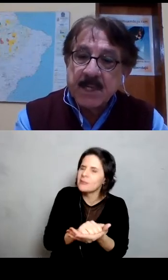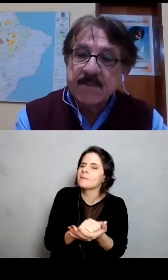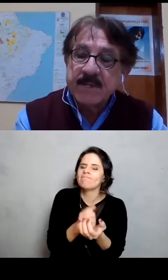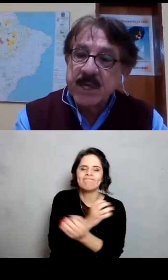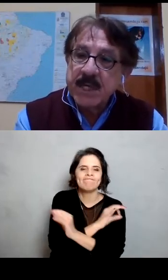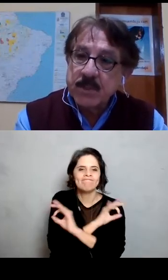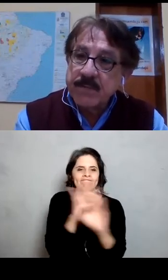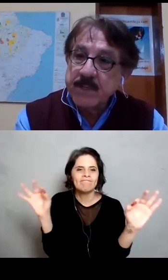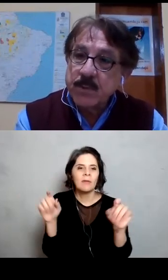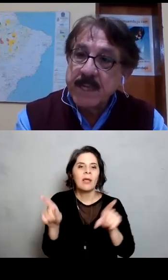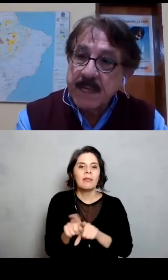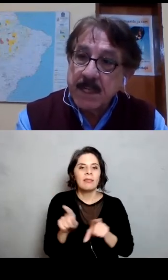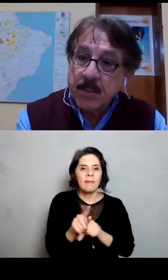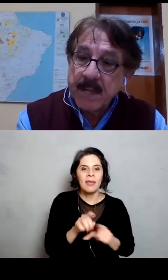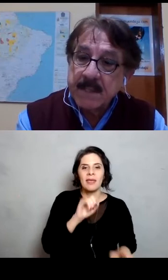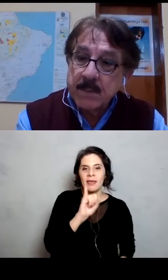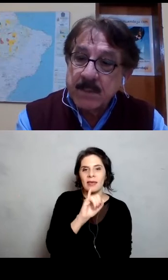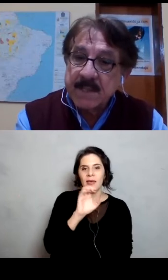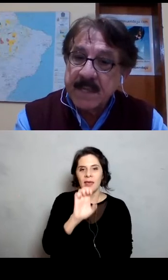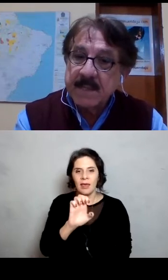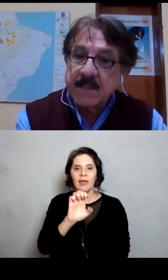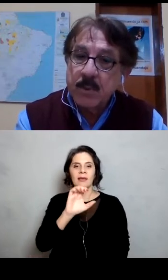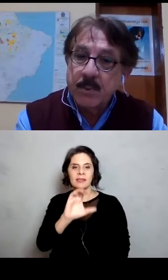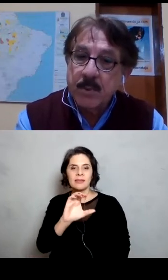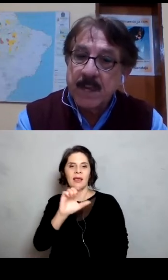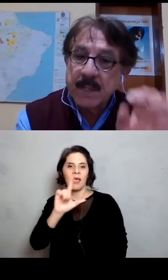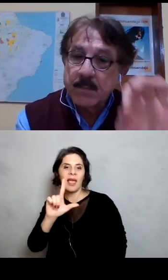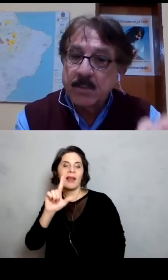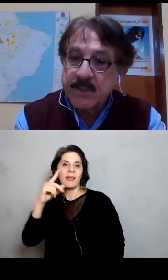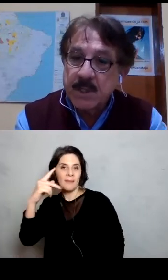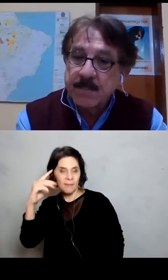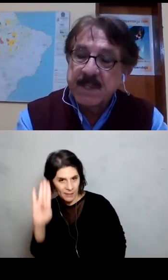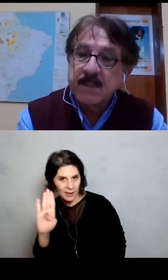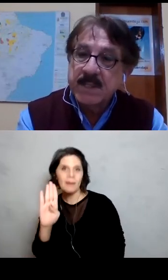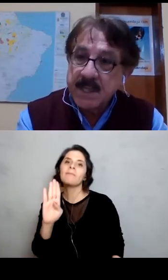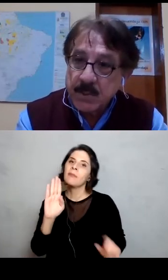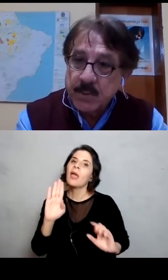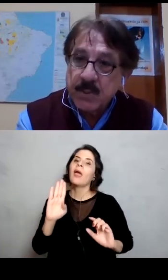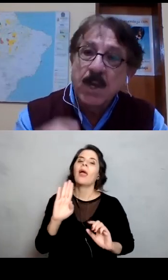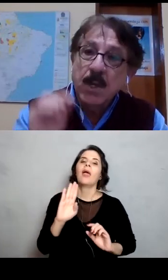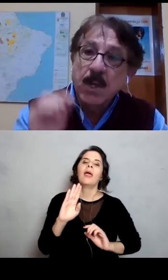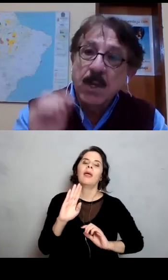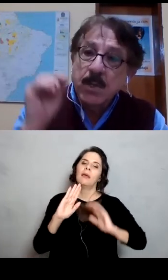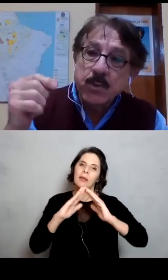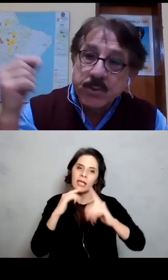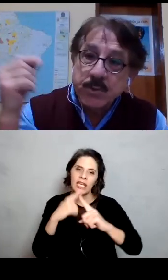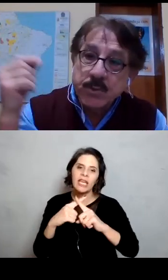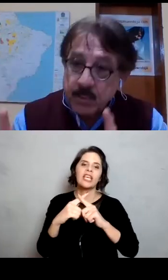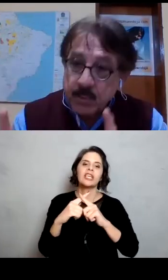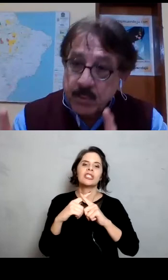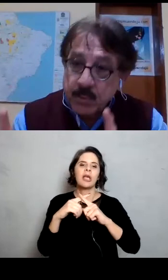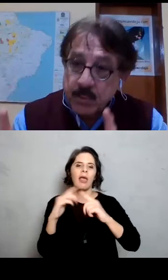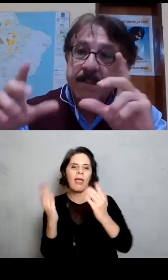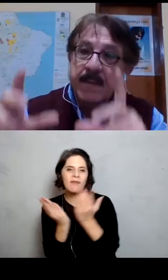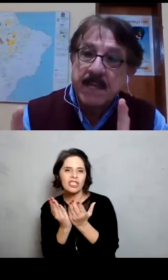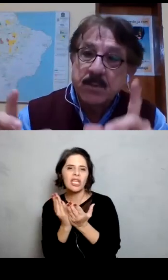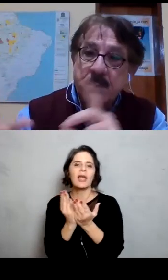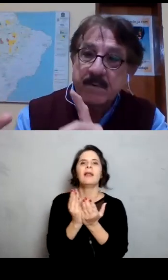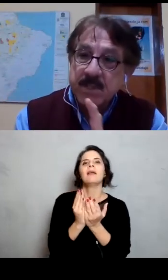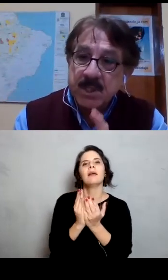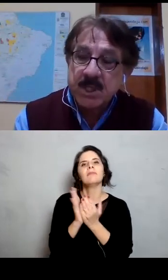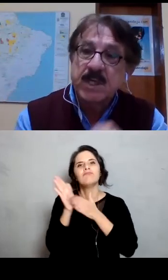das imagens que estão nessas mitologias indígenas. Algumas coisas que eu posso indicar, livros de história indígena, de autoria. Eu estou citando um